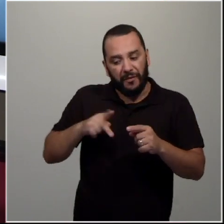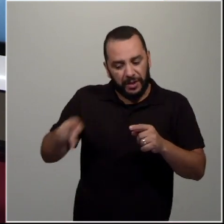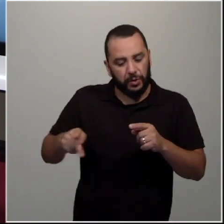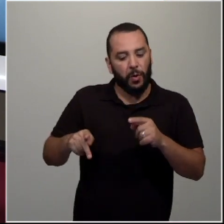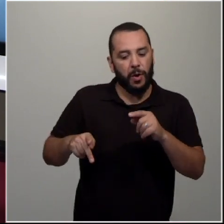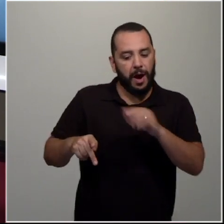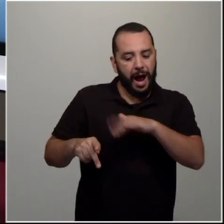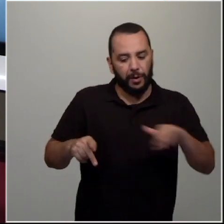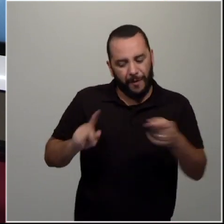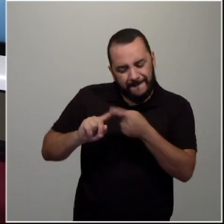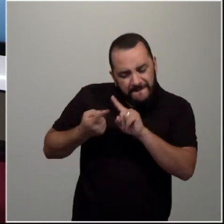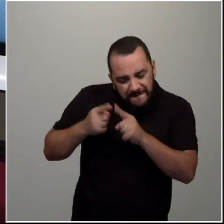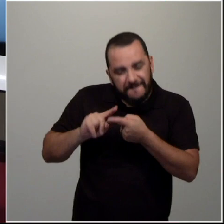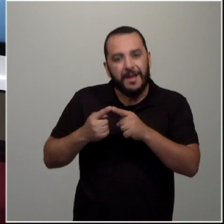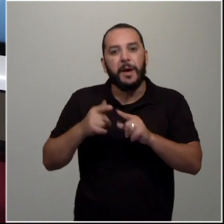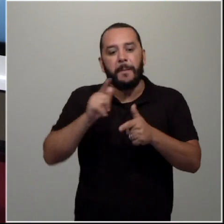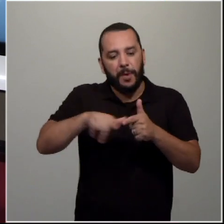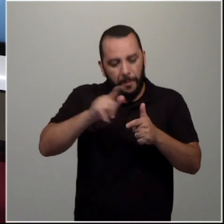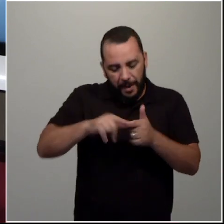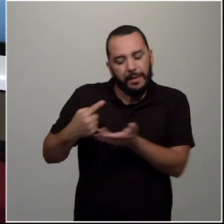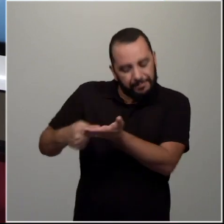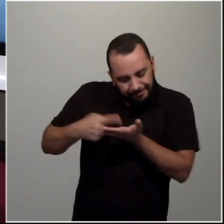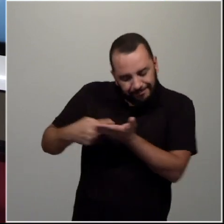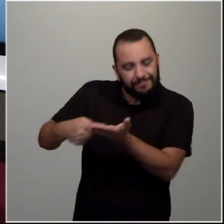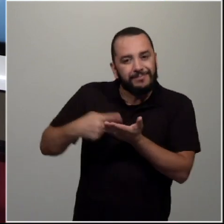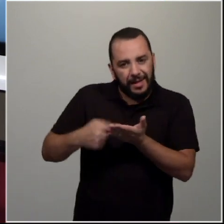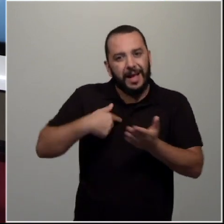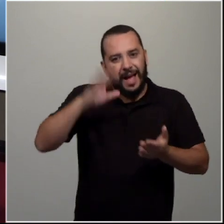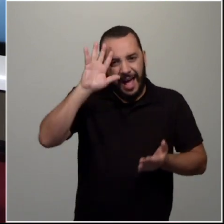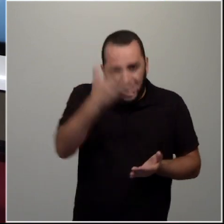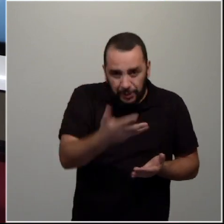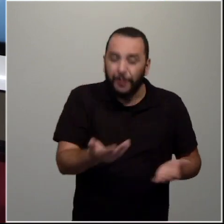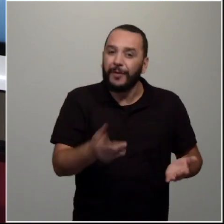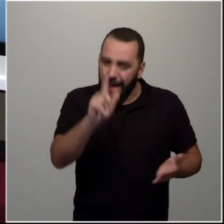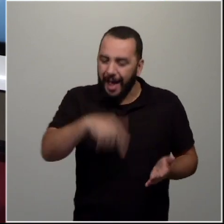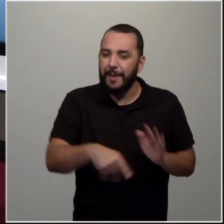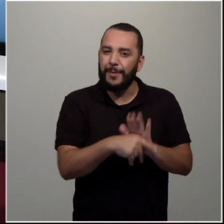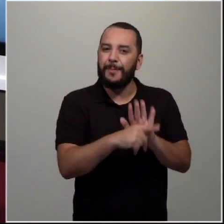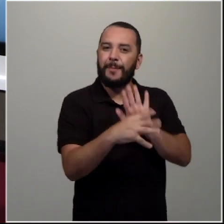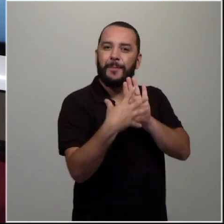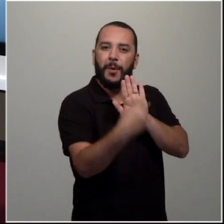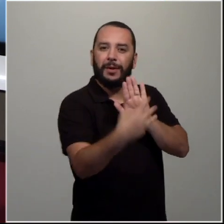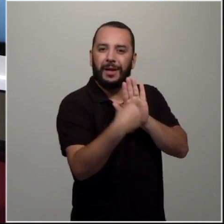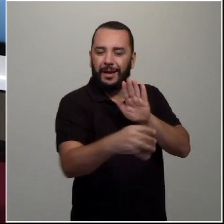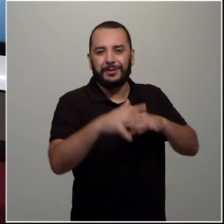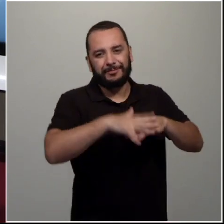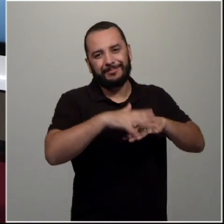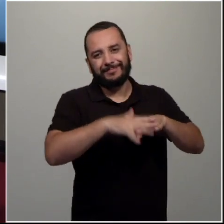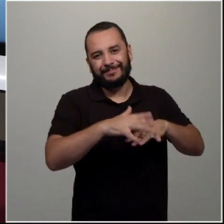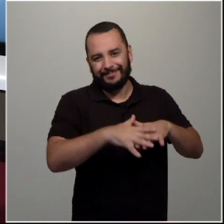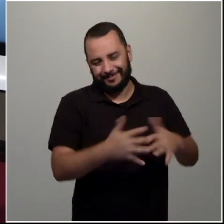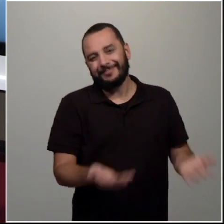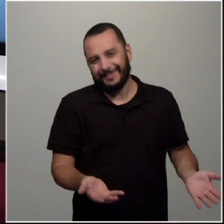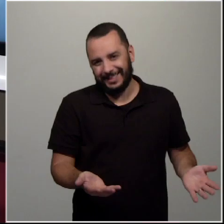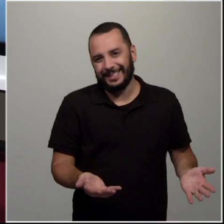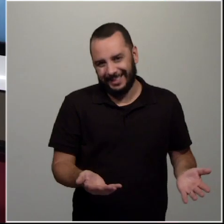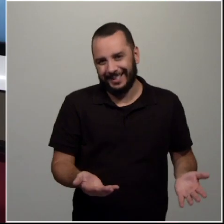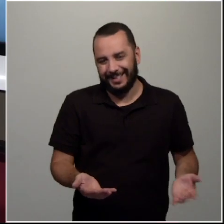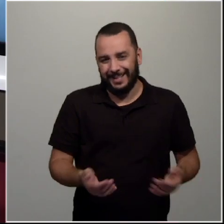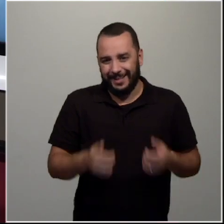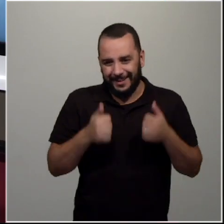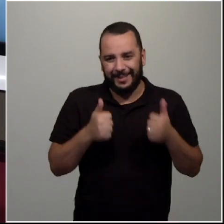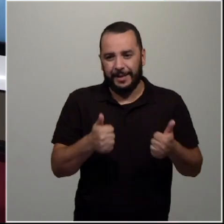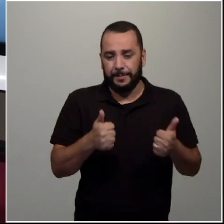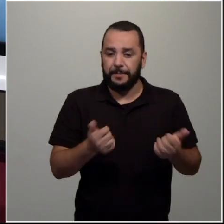modelagem matemática justamente isso é você começar a moldar modelar matematicamente esse fenômeno esse acontecimento